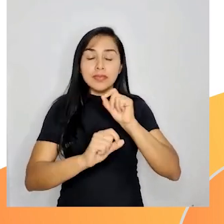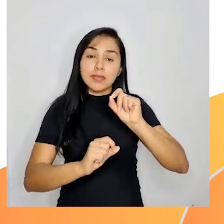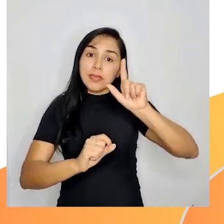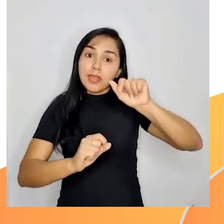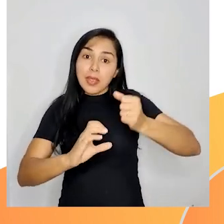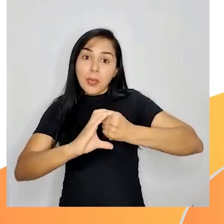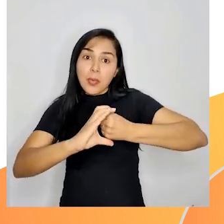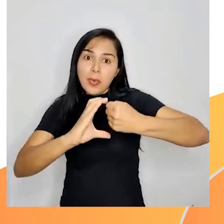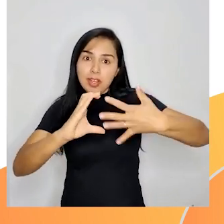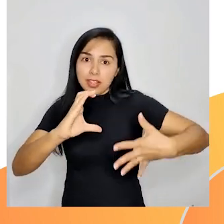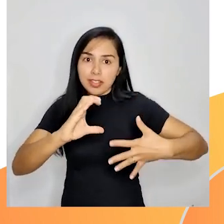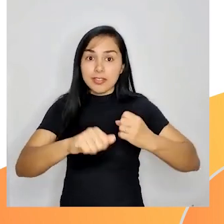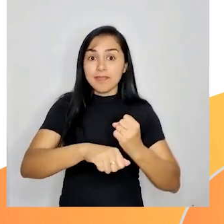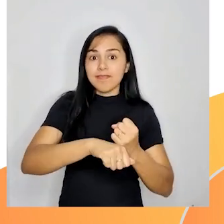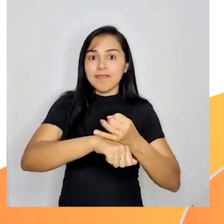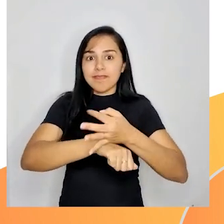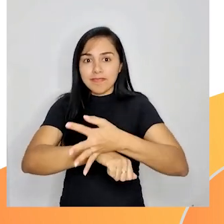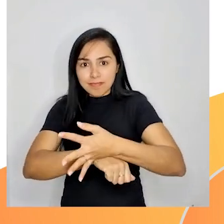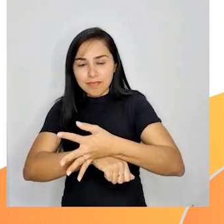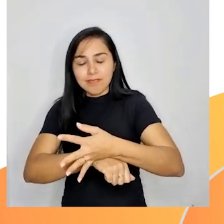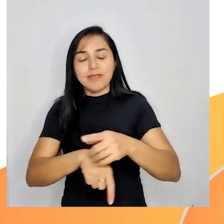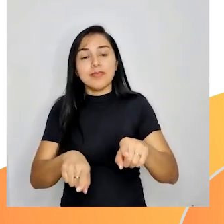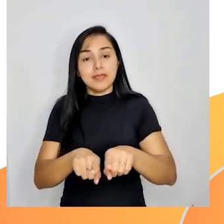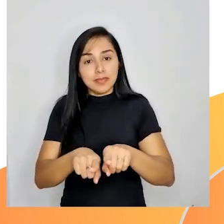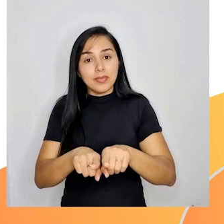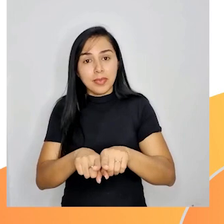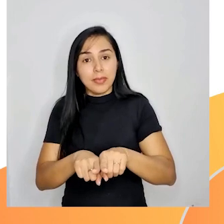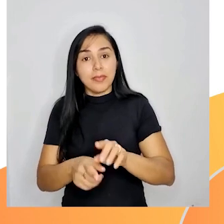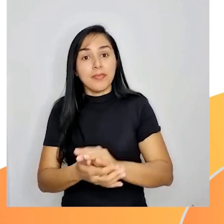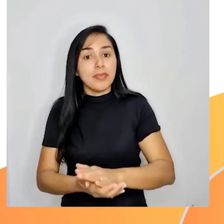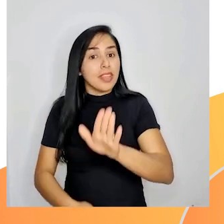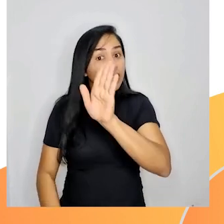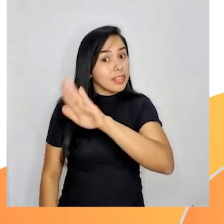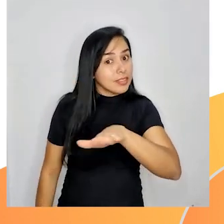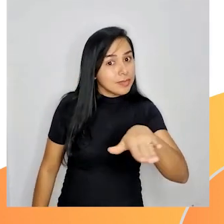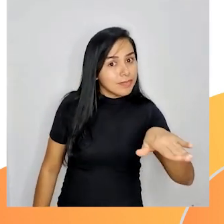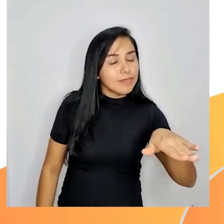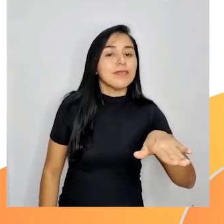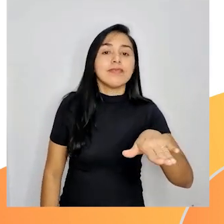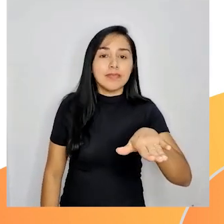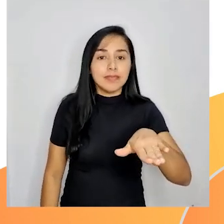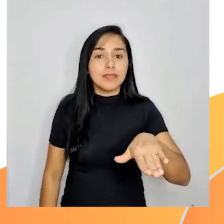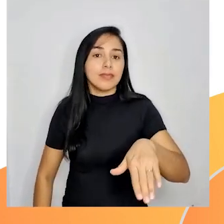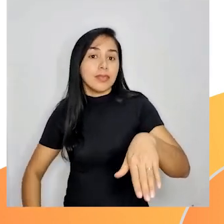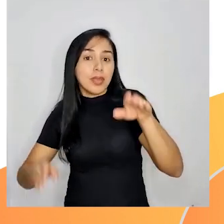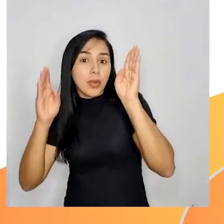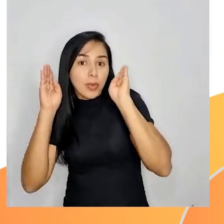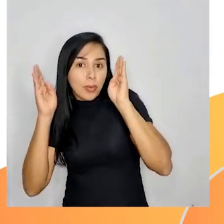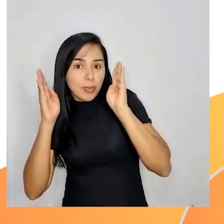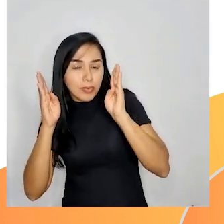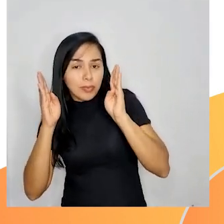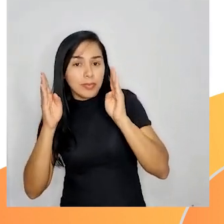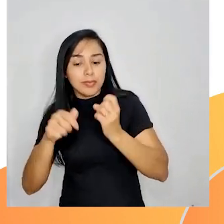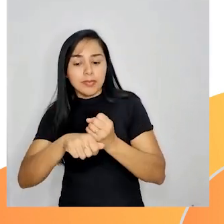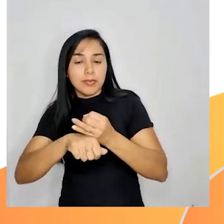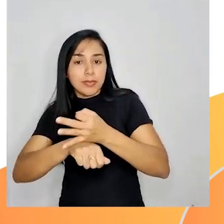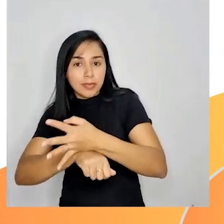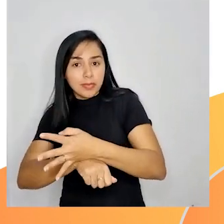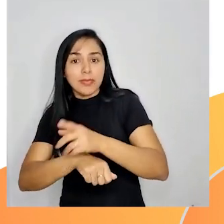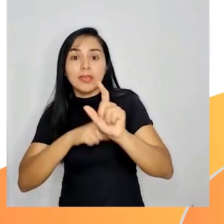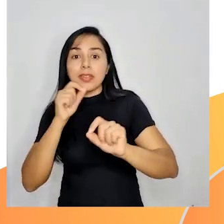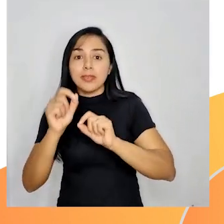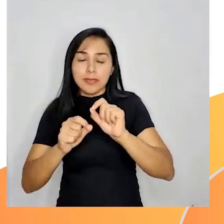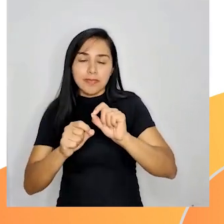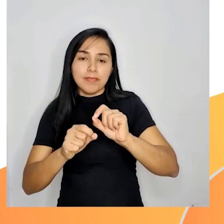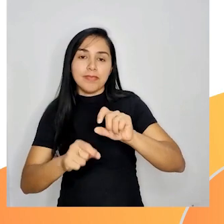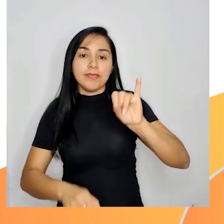mais é ingênua nesse texto? A infância. É uma infância ingênua. É uma infância explorada.